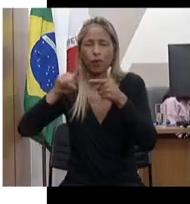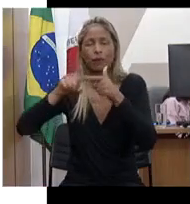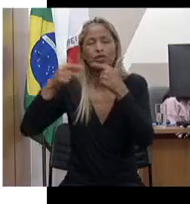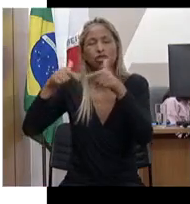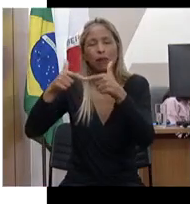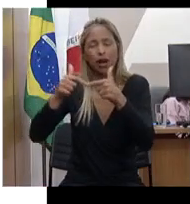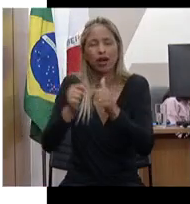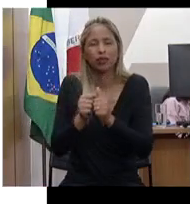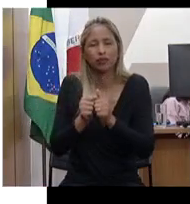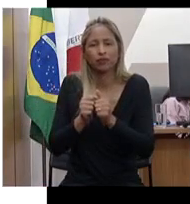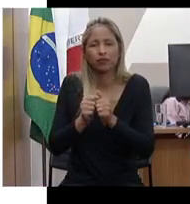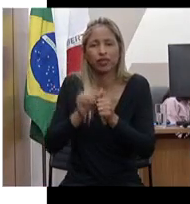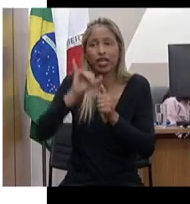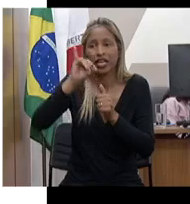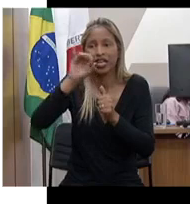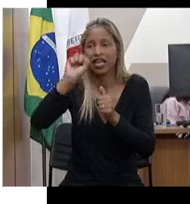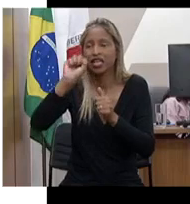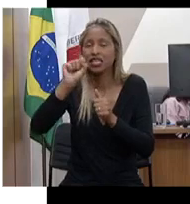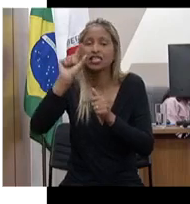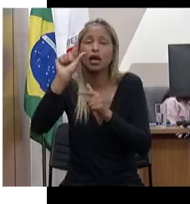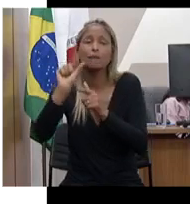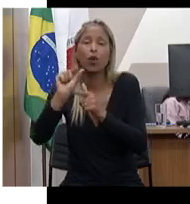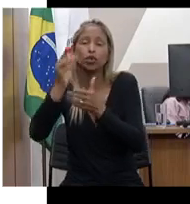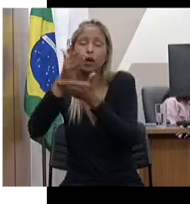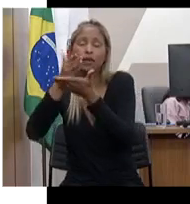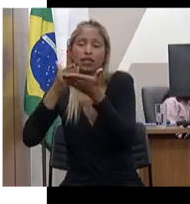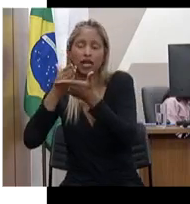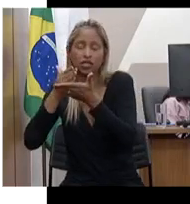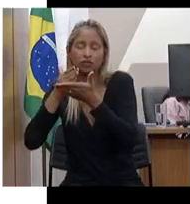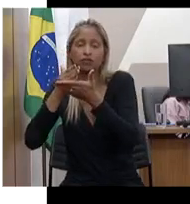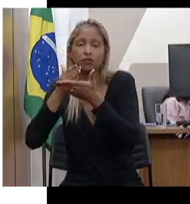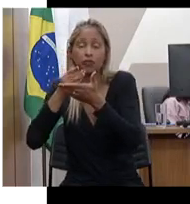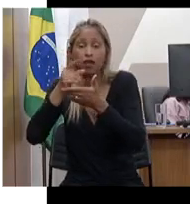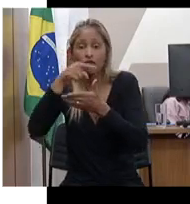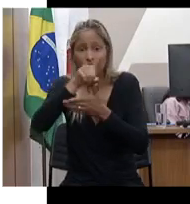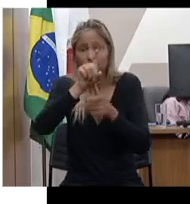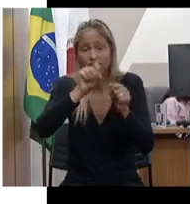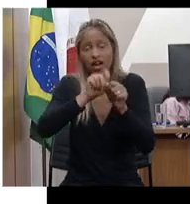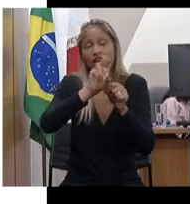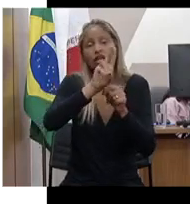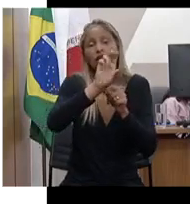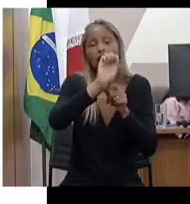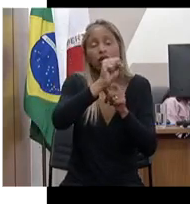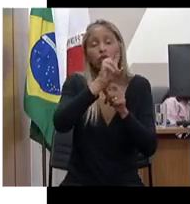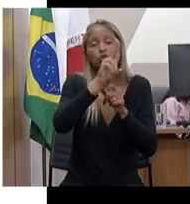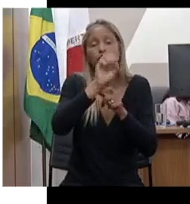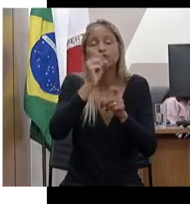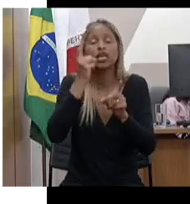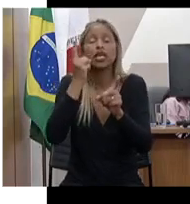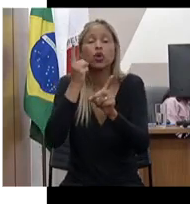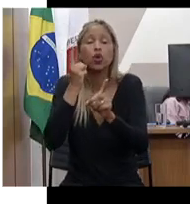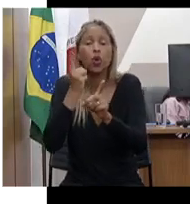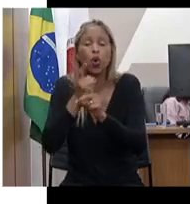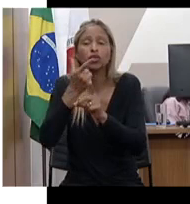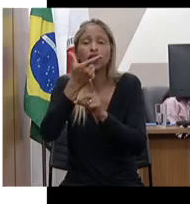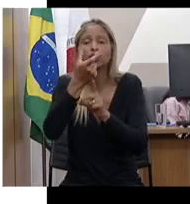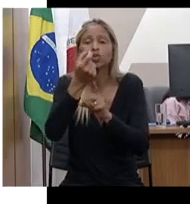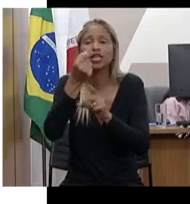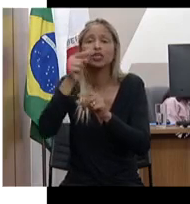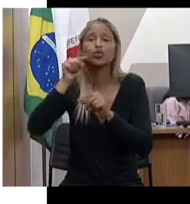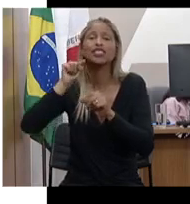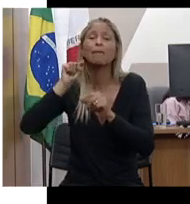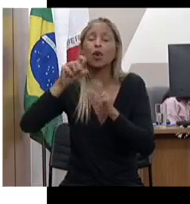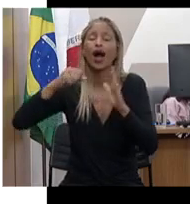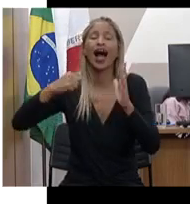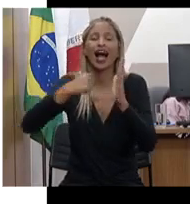que já é pouco na verdade que já é uma parte Quando você vai lá no SUS você chega e encontra 200 mil